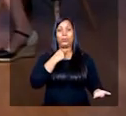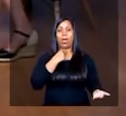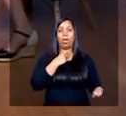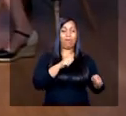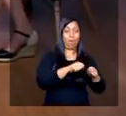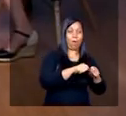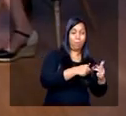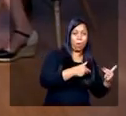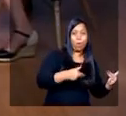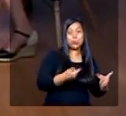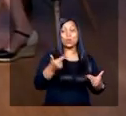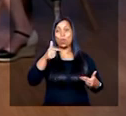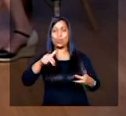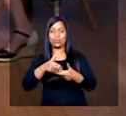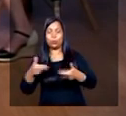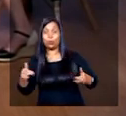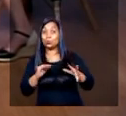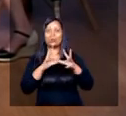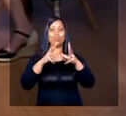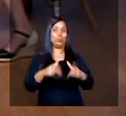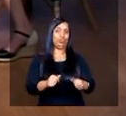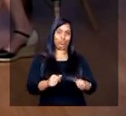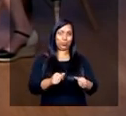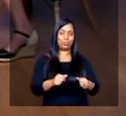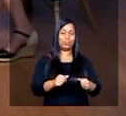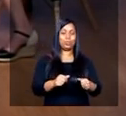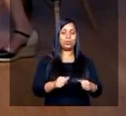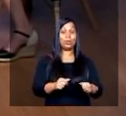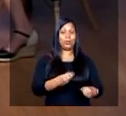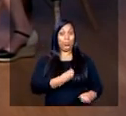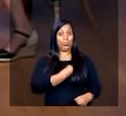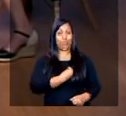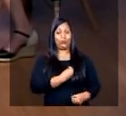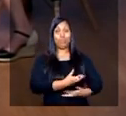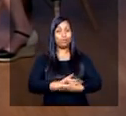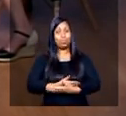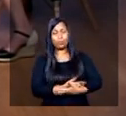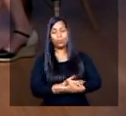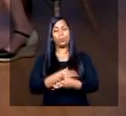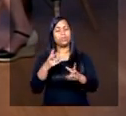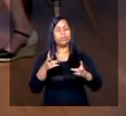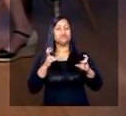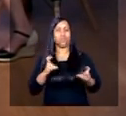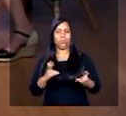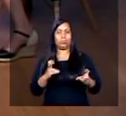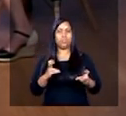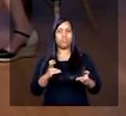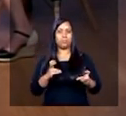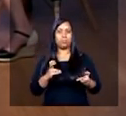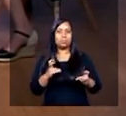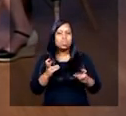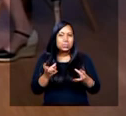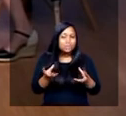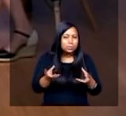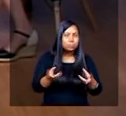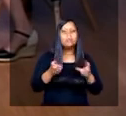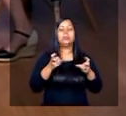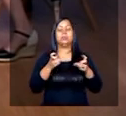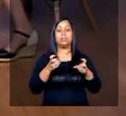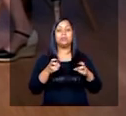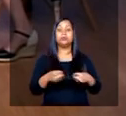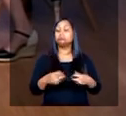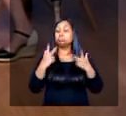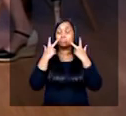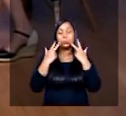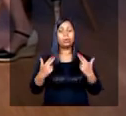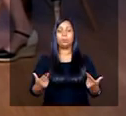ou outra, né? É tudo. É quando tudo a gente convive tempo. Com um bebê, a gente percebe como ele absorve, né? O meio que ele está. Naturalmente,